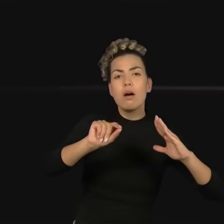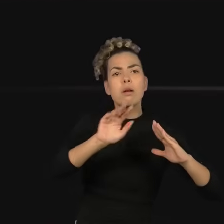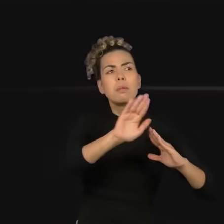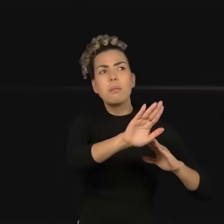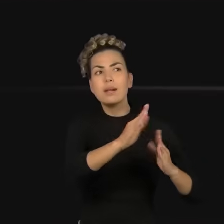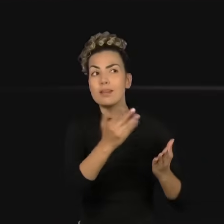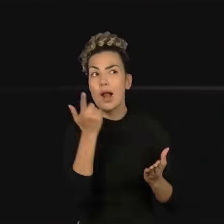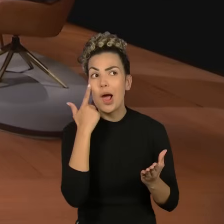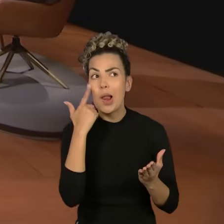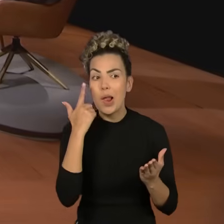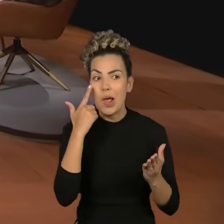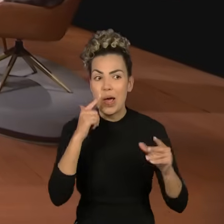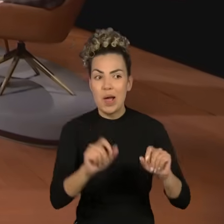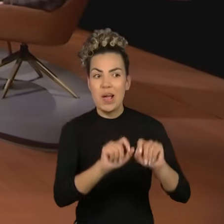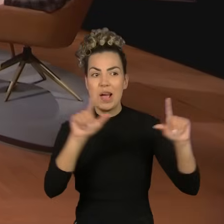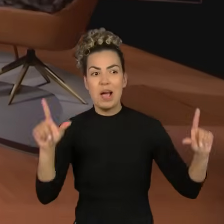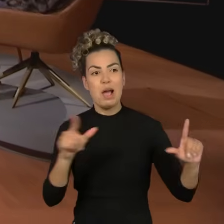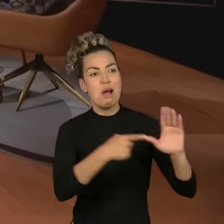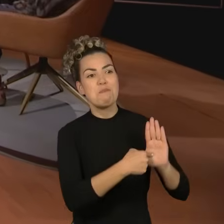que a gente produziu.